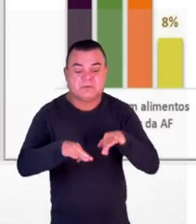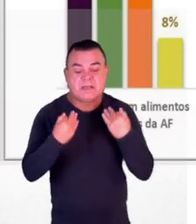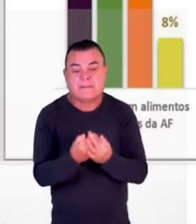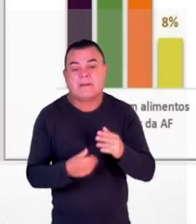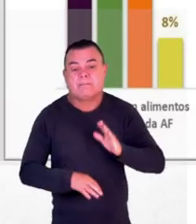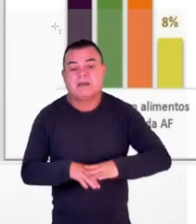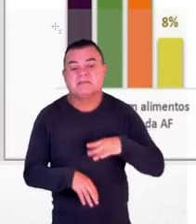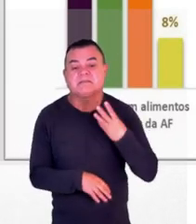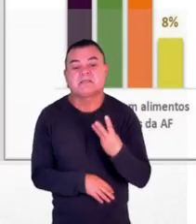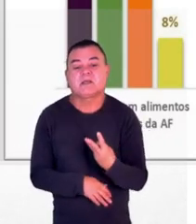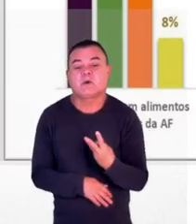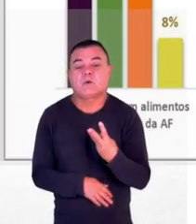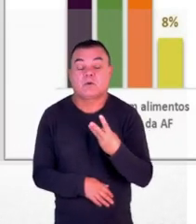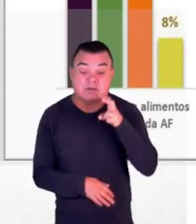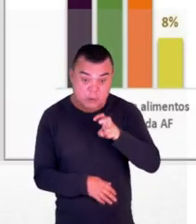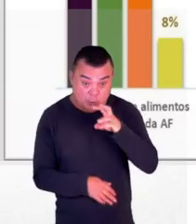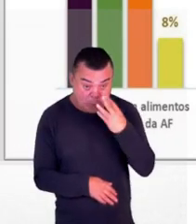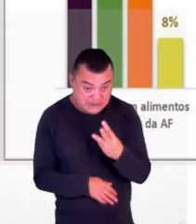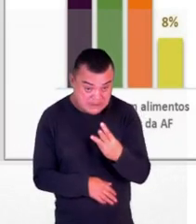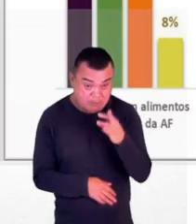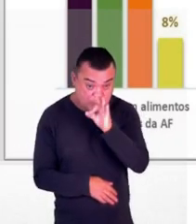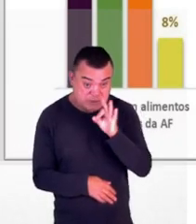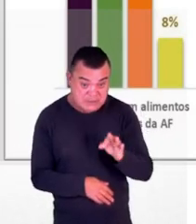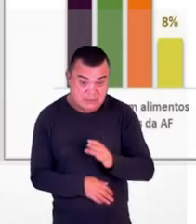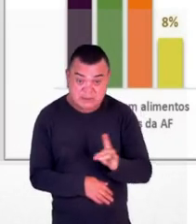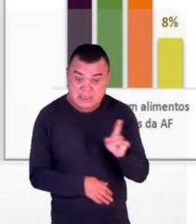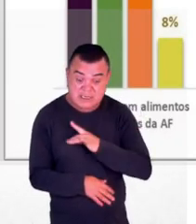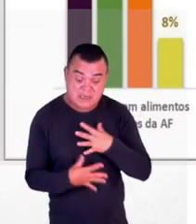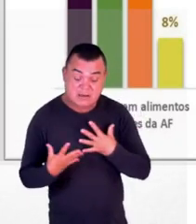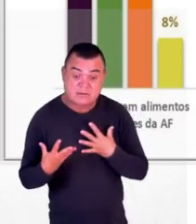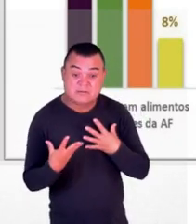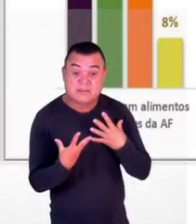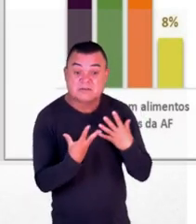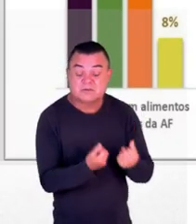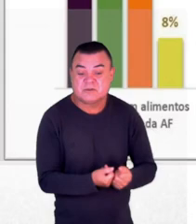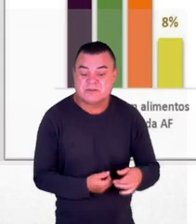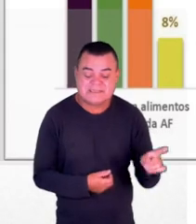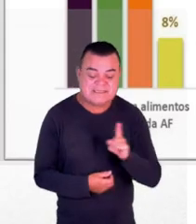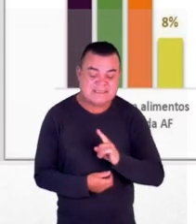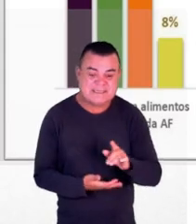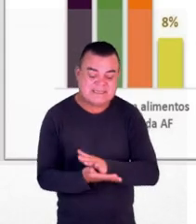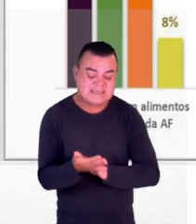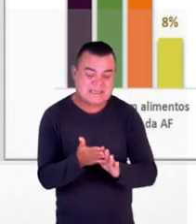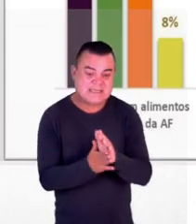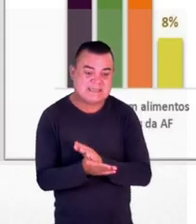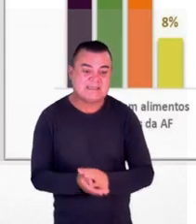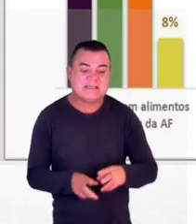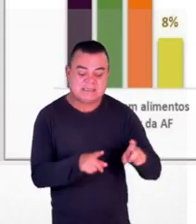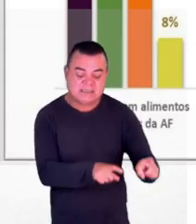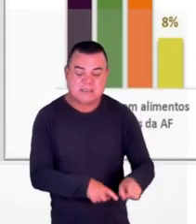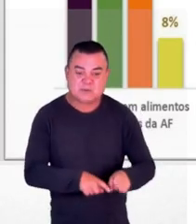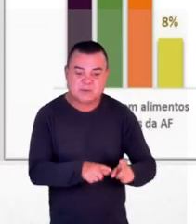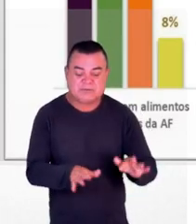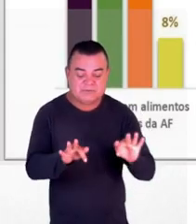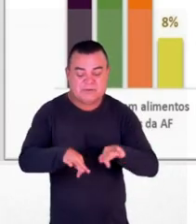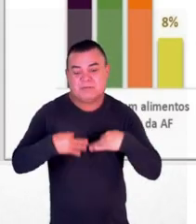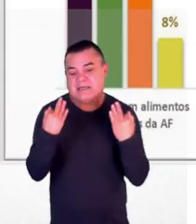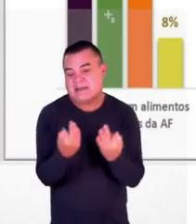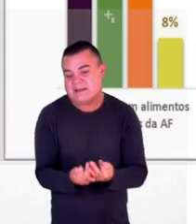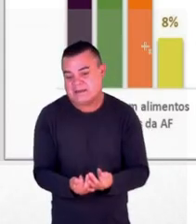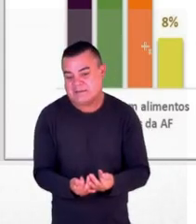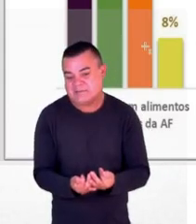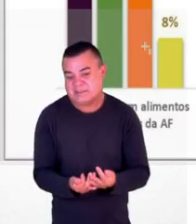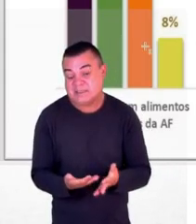2016 esse Roxo no começo aqui não adquiriam nada da Agricultura Familiar dos Municípios do Estado né isso em